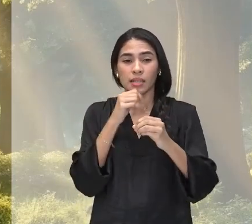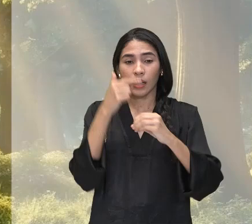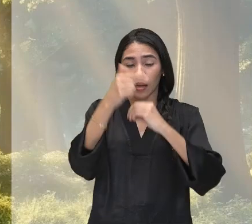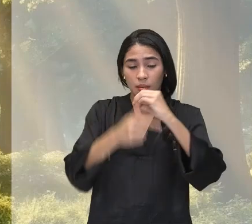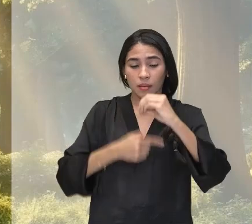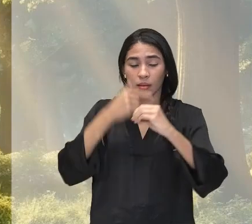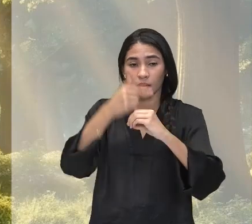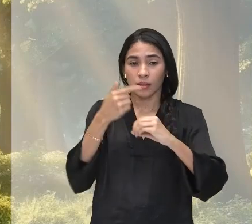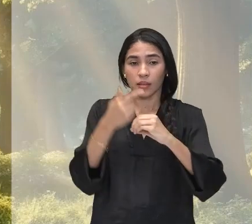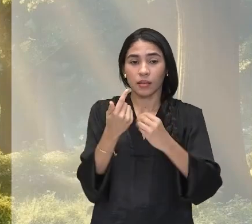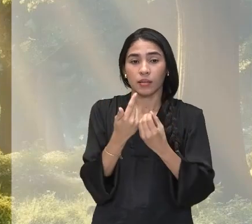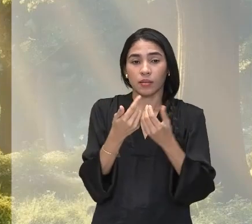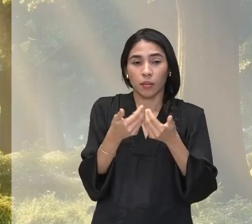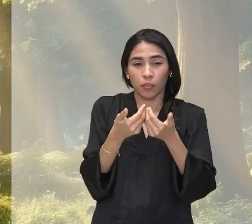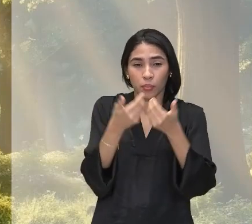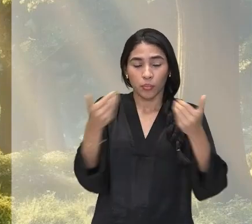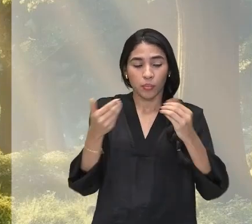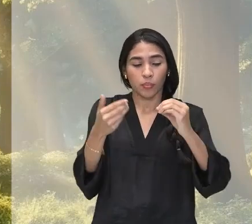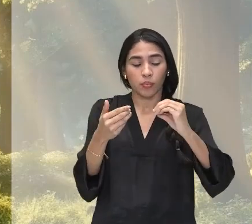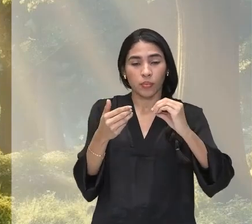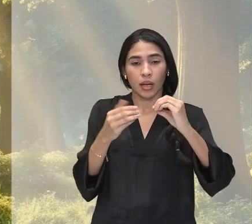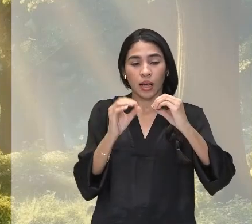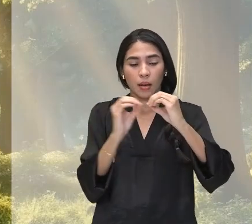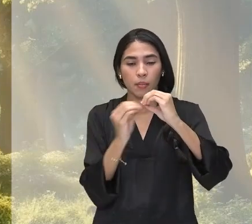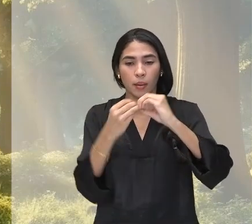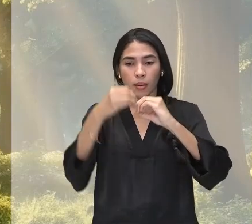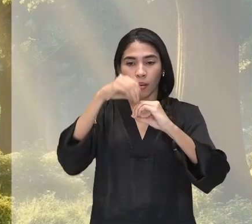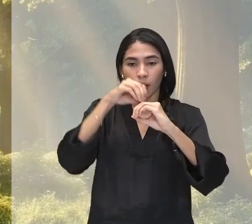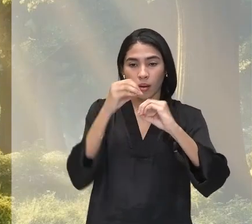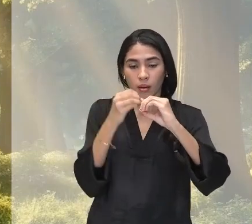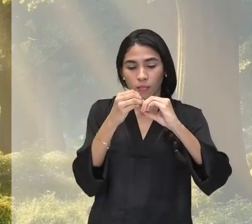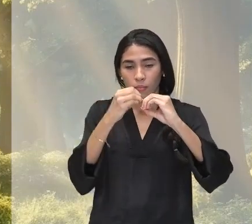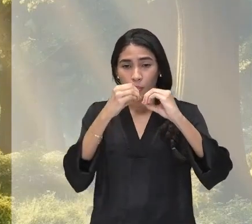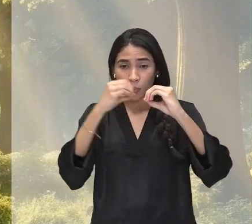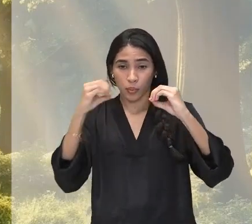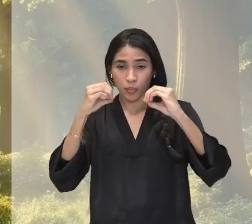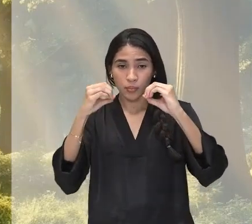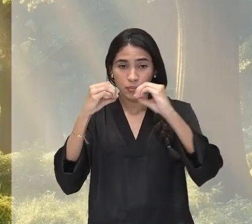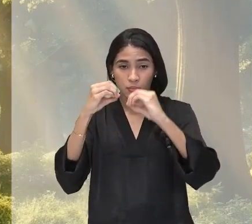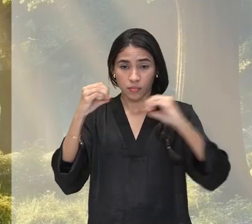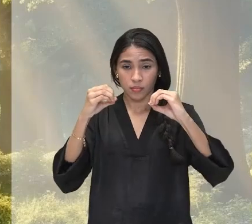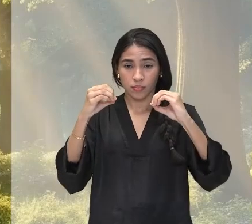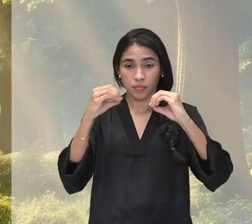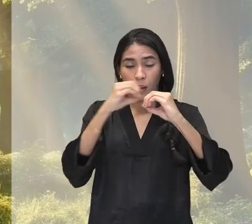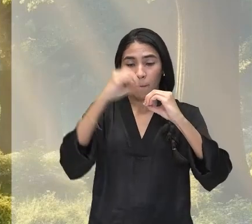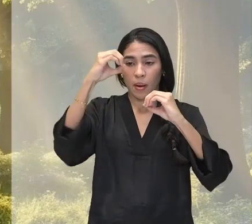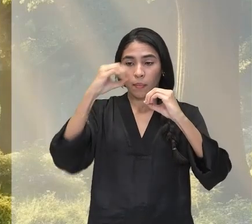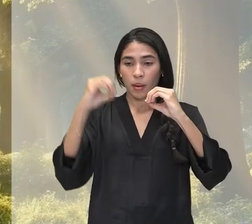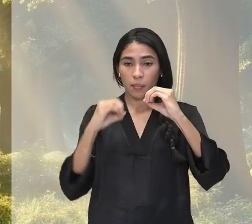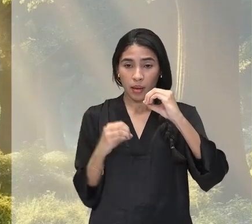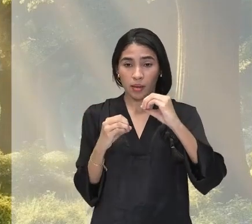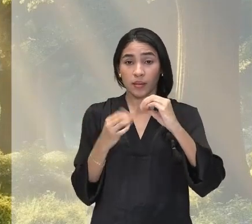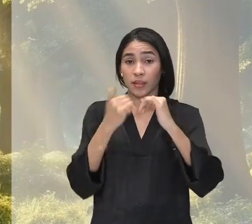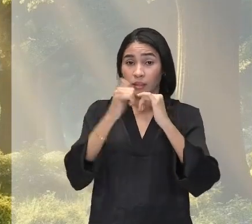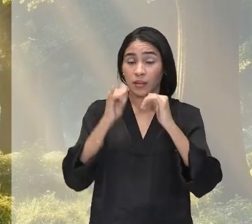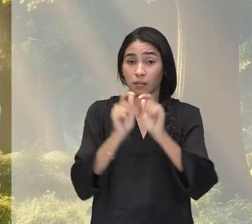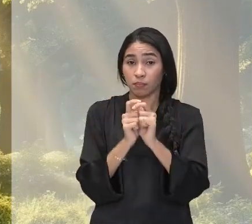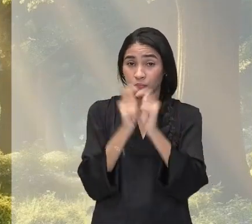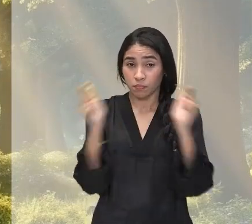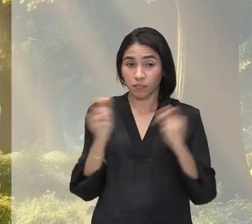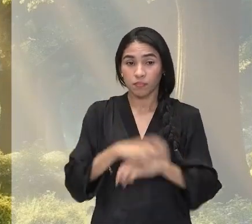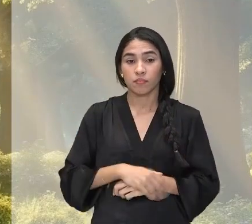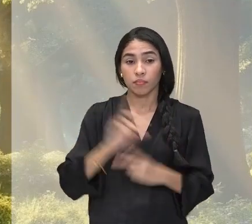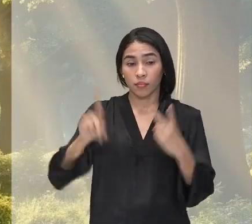da desintegração de núcleos de átomos pesados, gerando uma grande quantidade de energia. Já